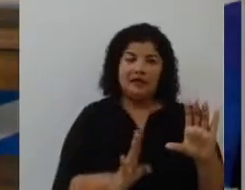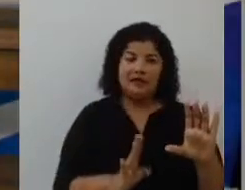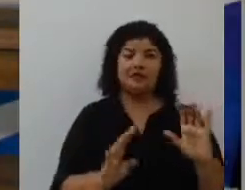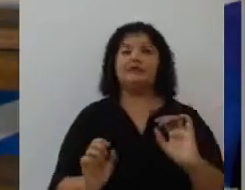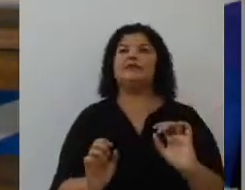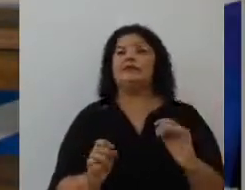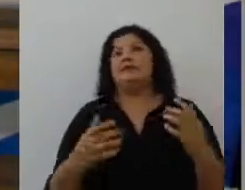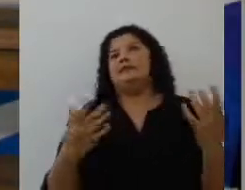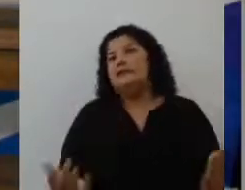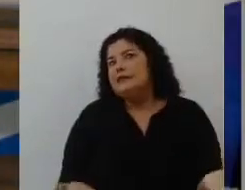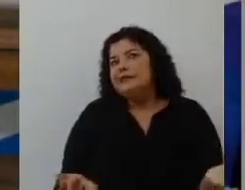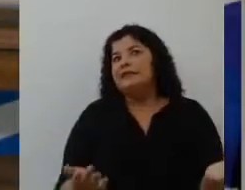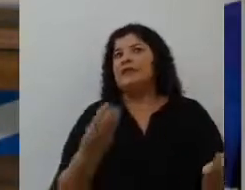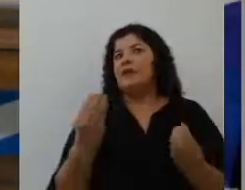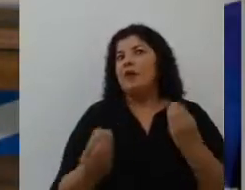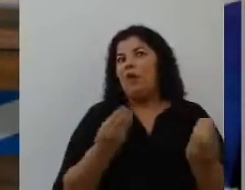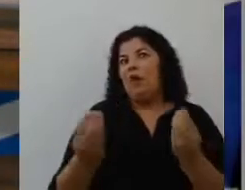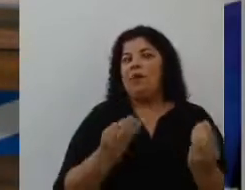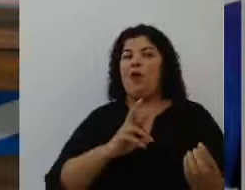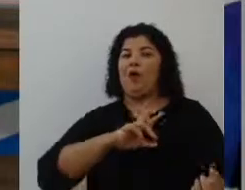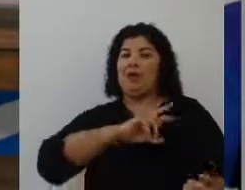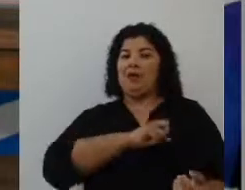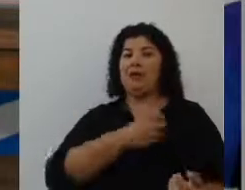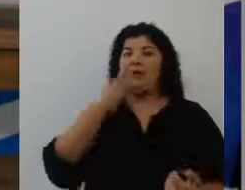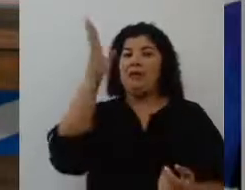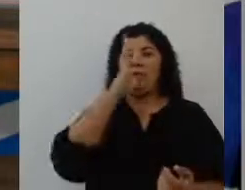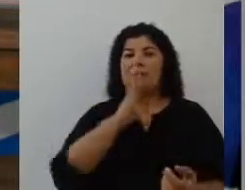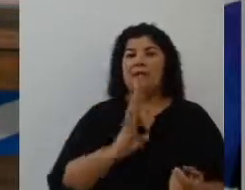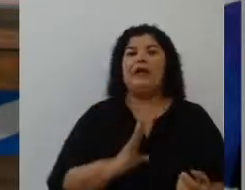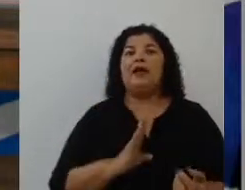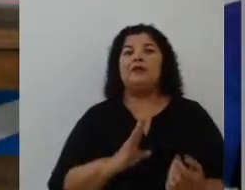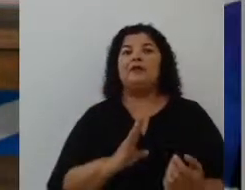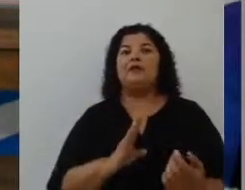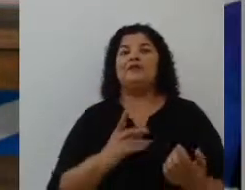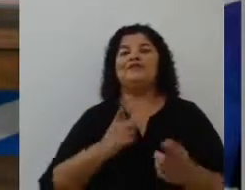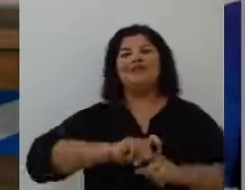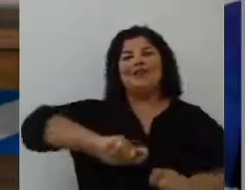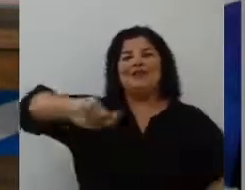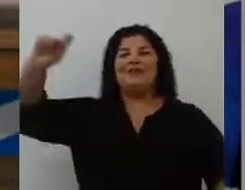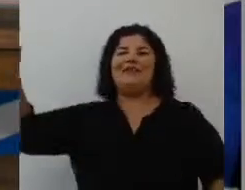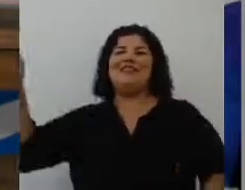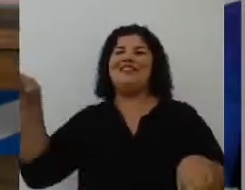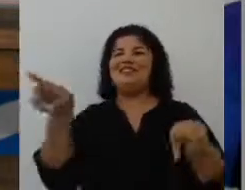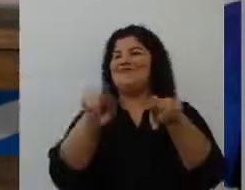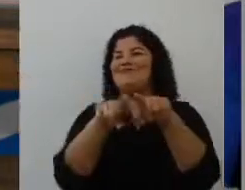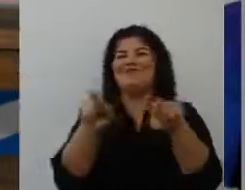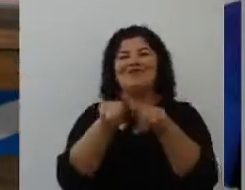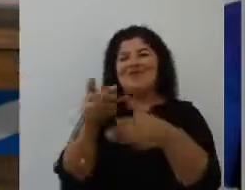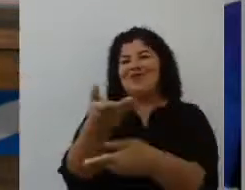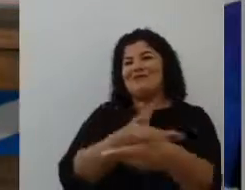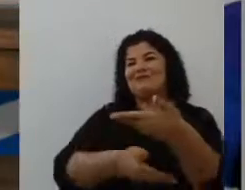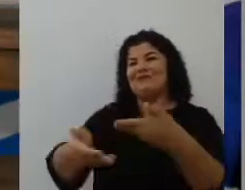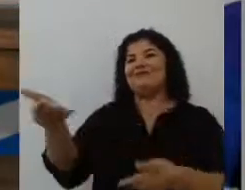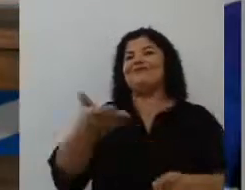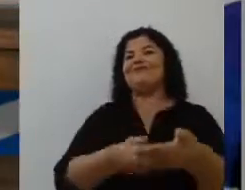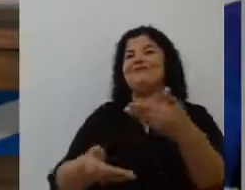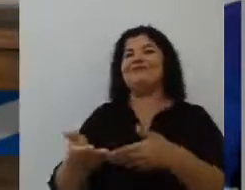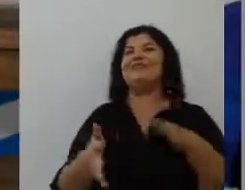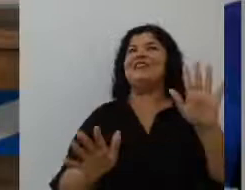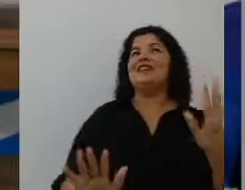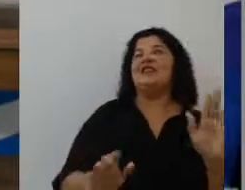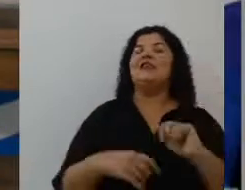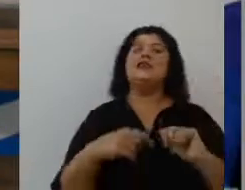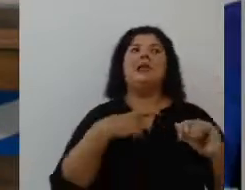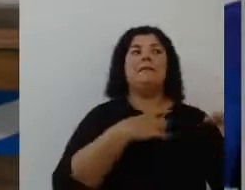tem como a gente falar do romantismo no Brasil sem falar da independência, né? Então, imagina aí comigo, a gente tem